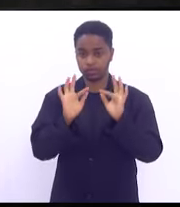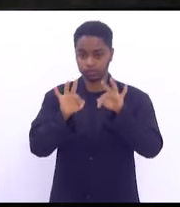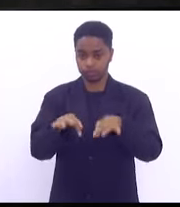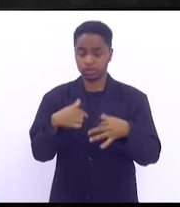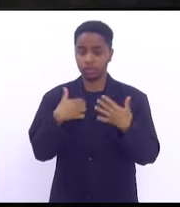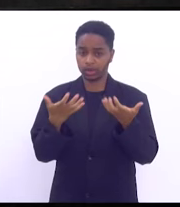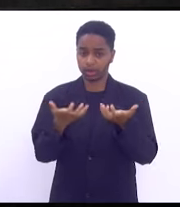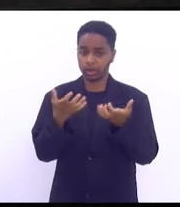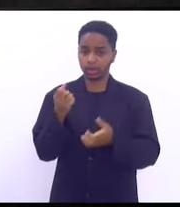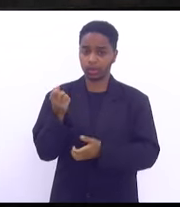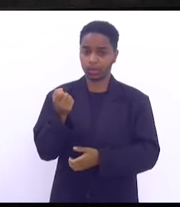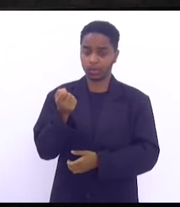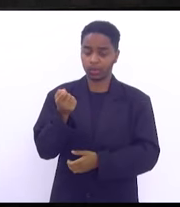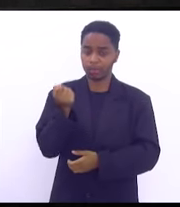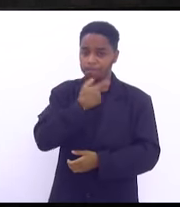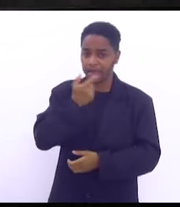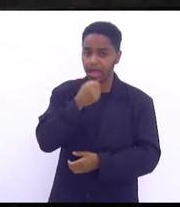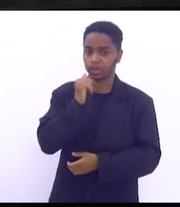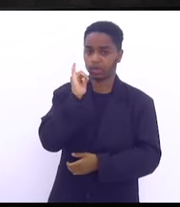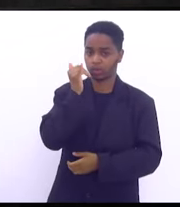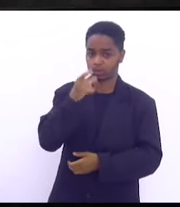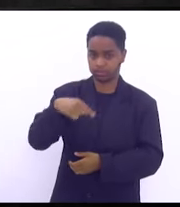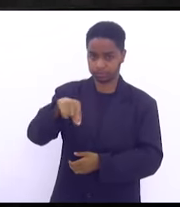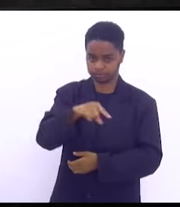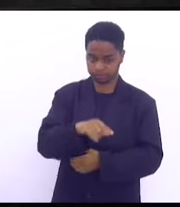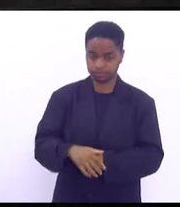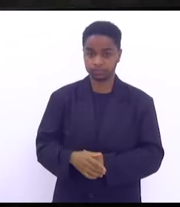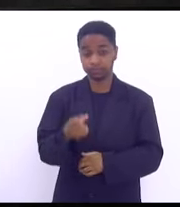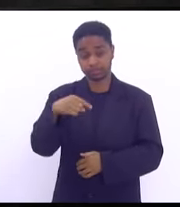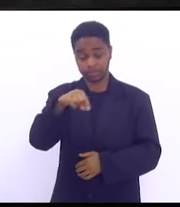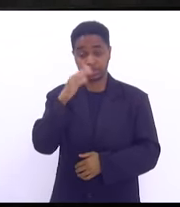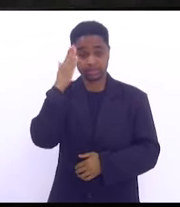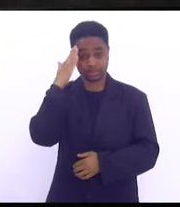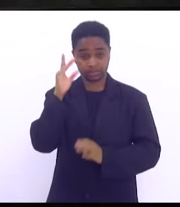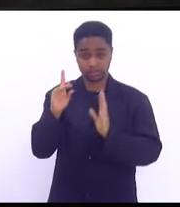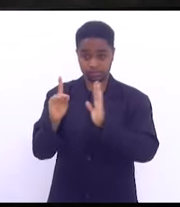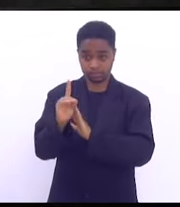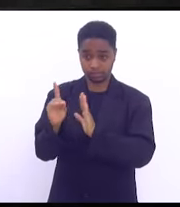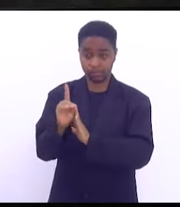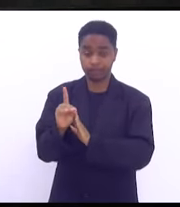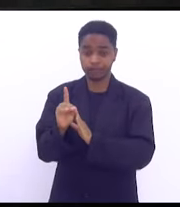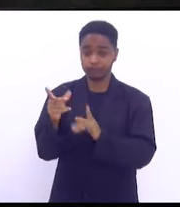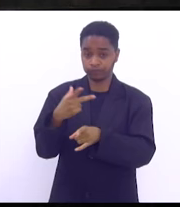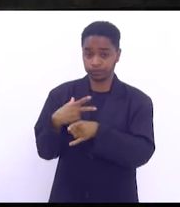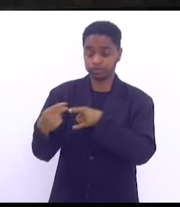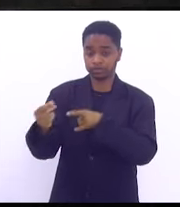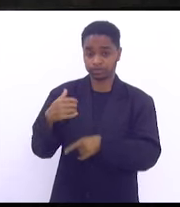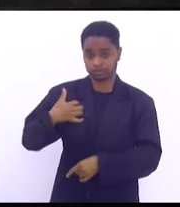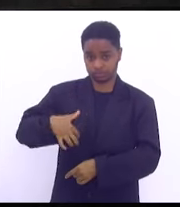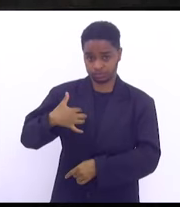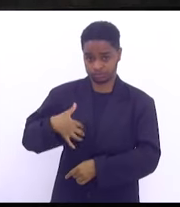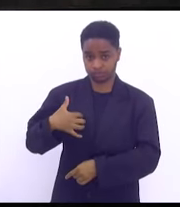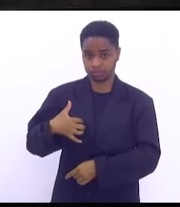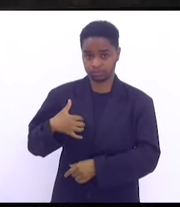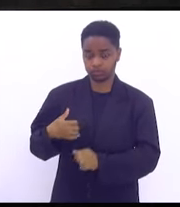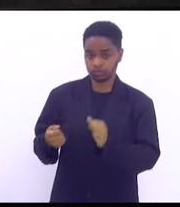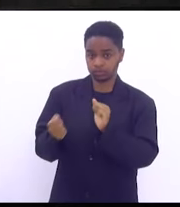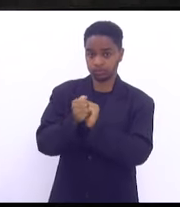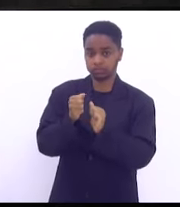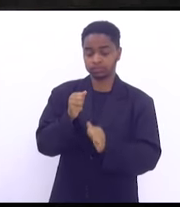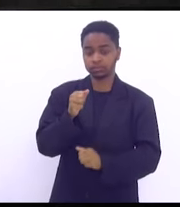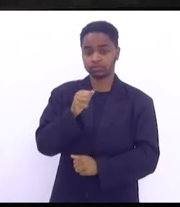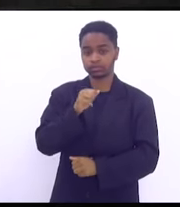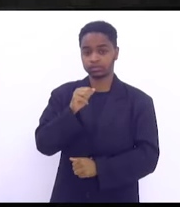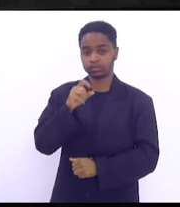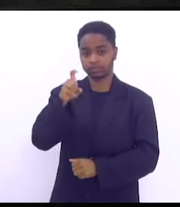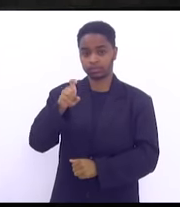uma piada, né? Porque, para mim, é uma piada. Todos aqui estão sabendo que a direita ganhou na Argentina com Javier Milei. Mas uma